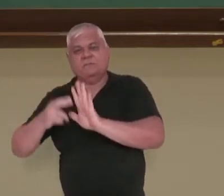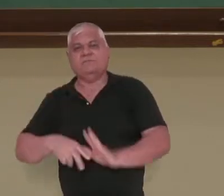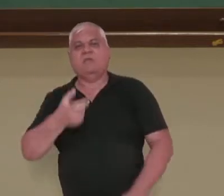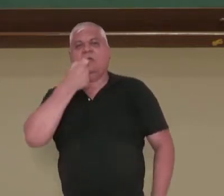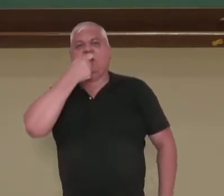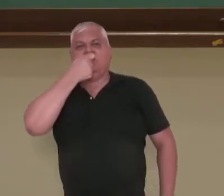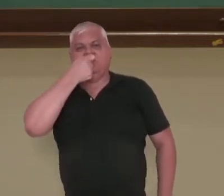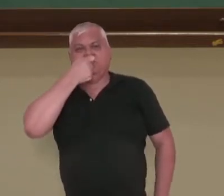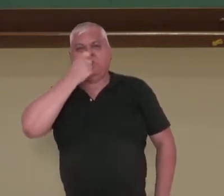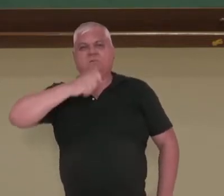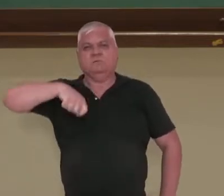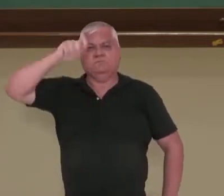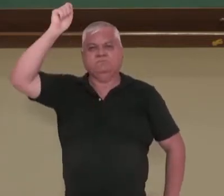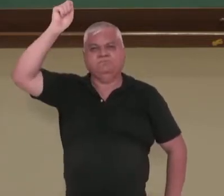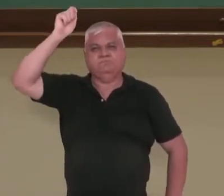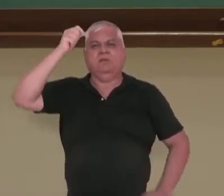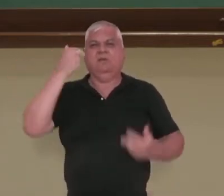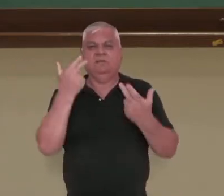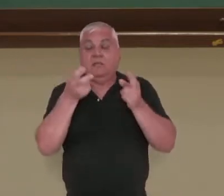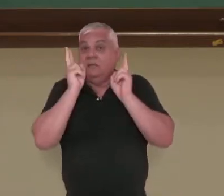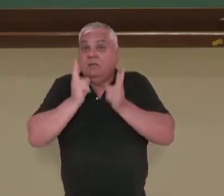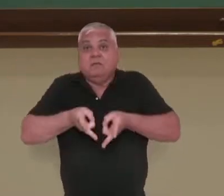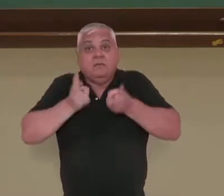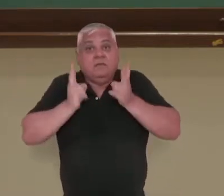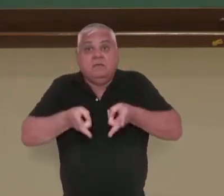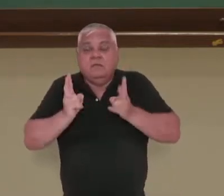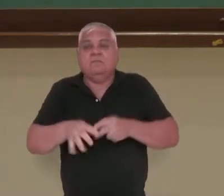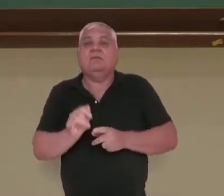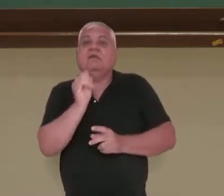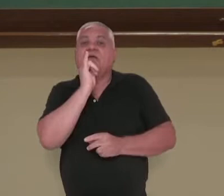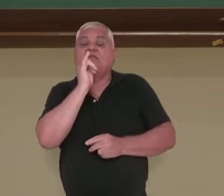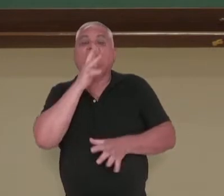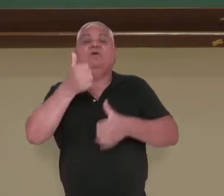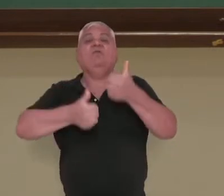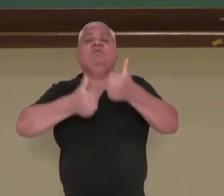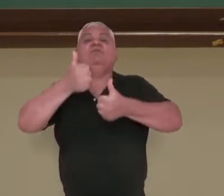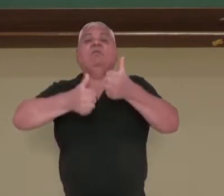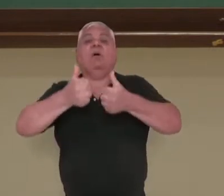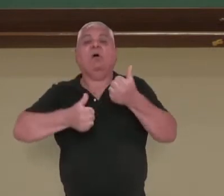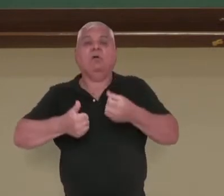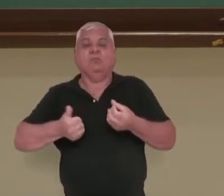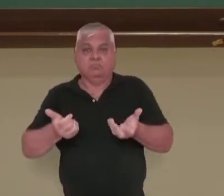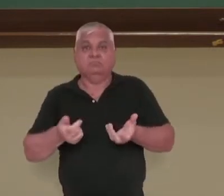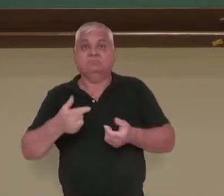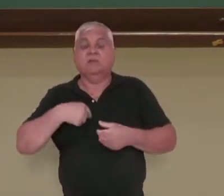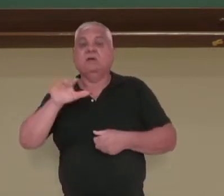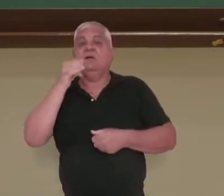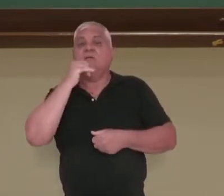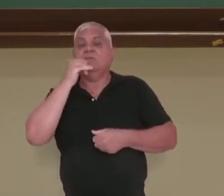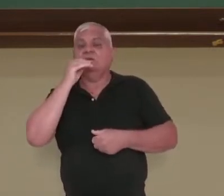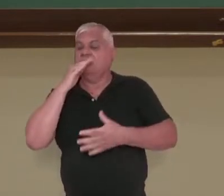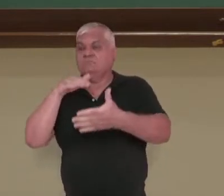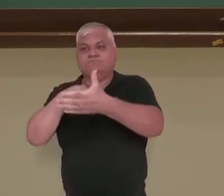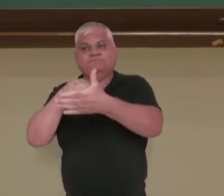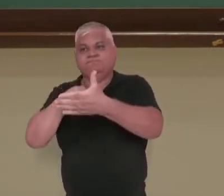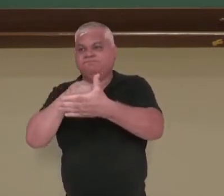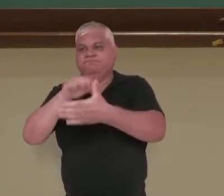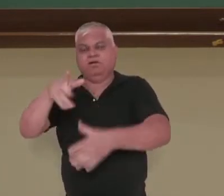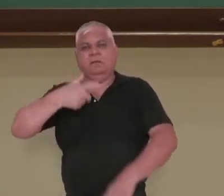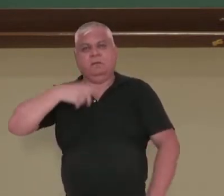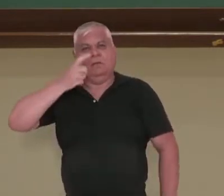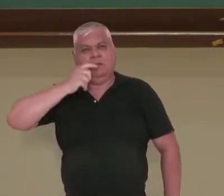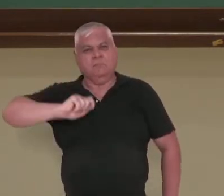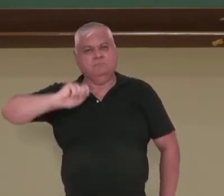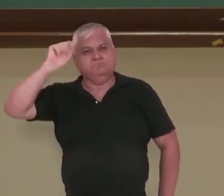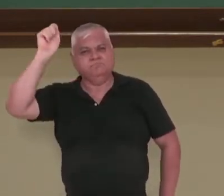os mesmos sinais de arbitragem. Então, eu costumo dar o exemplo do futebol. A regra do impedimento no futebol é a mesma aqui,